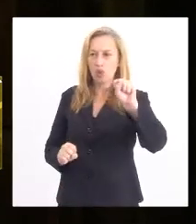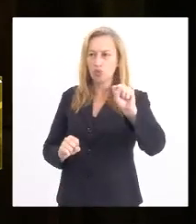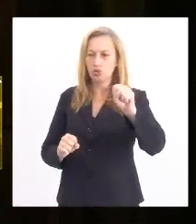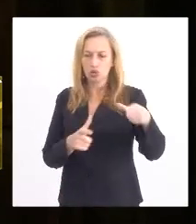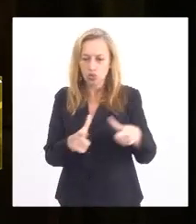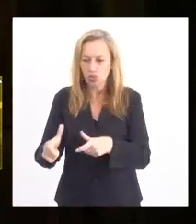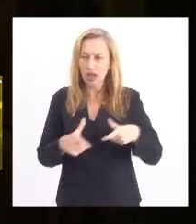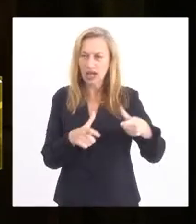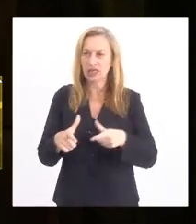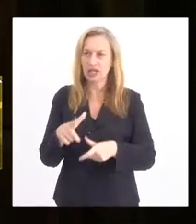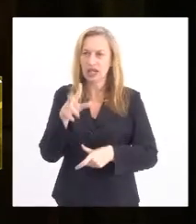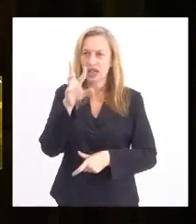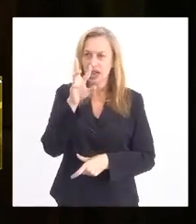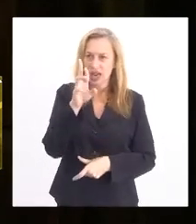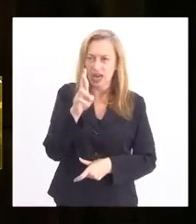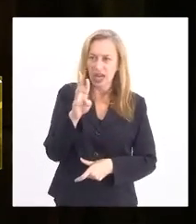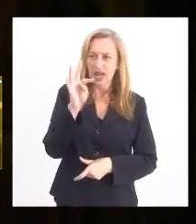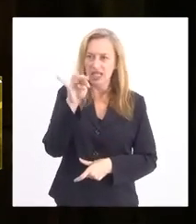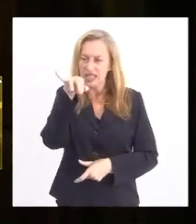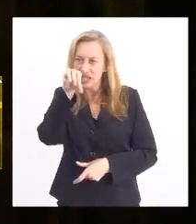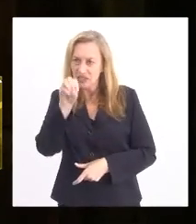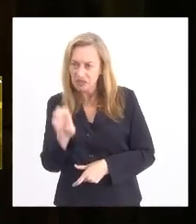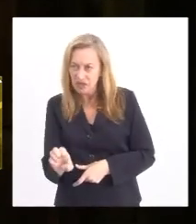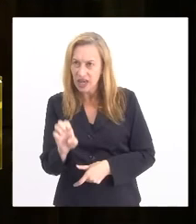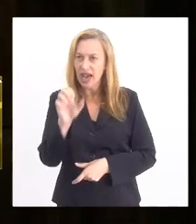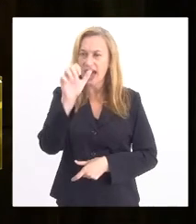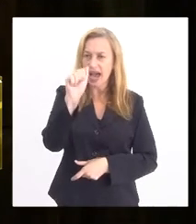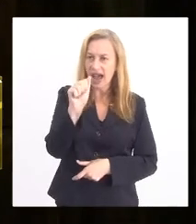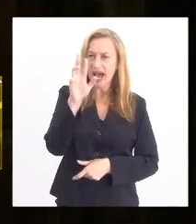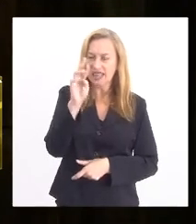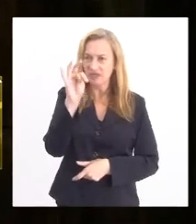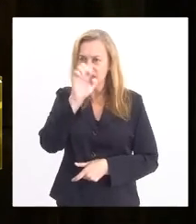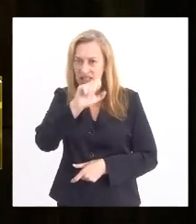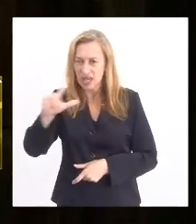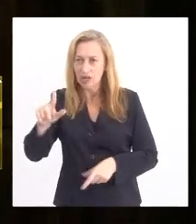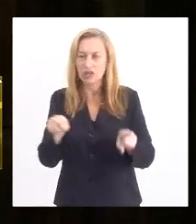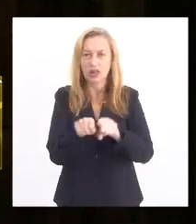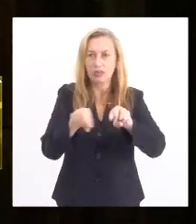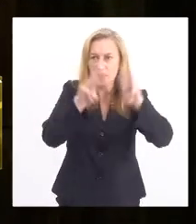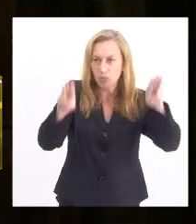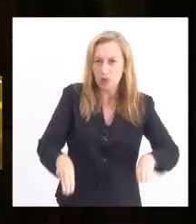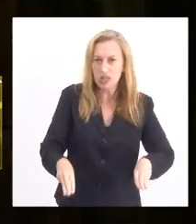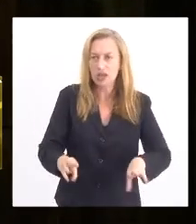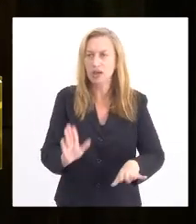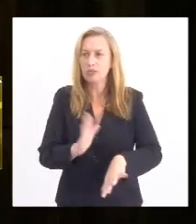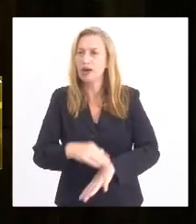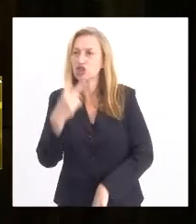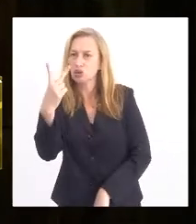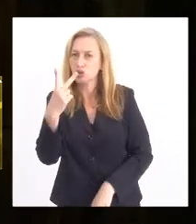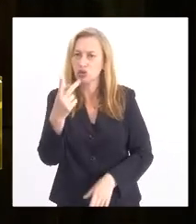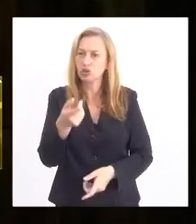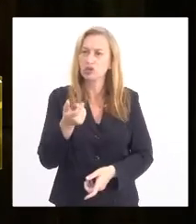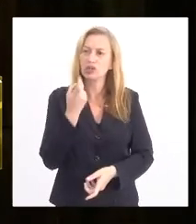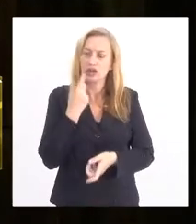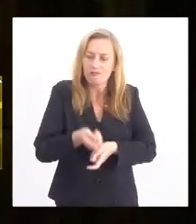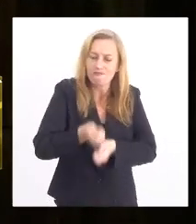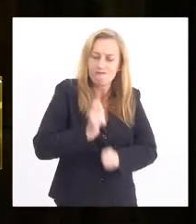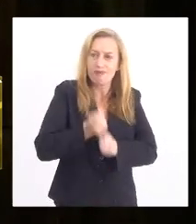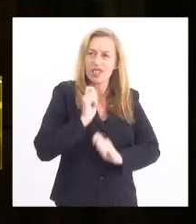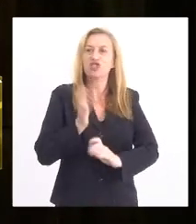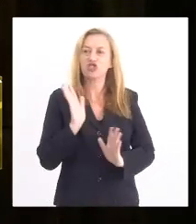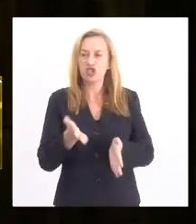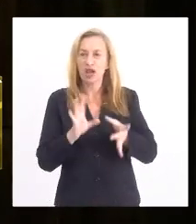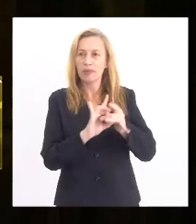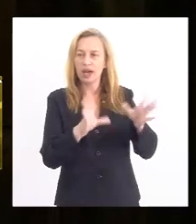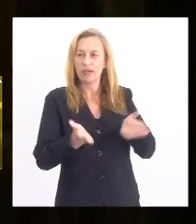de Recifes artificiais homologado pela Marinha mas o museu submerso e mais dois pontos de pesca e já homologados pela Marinha